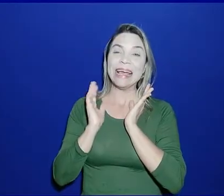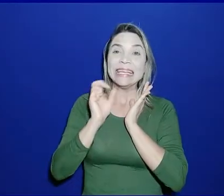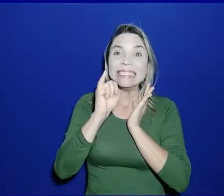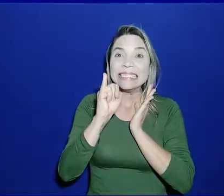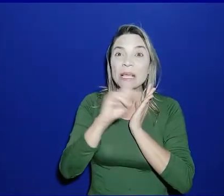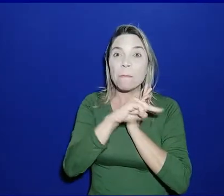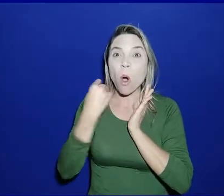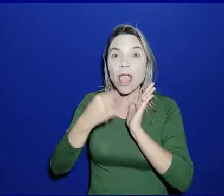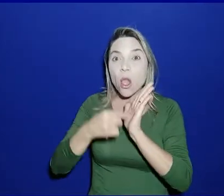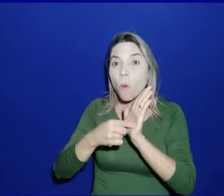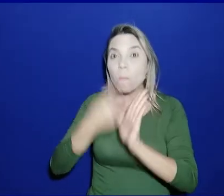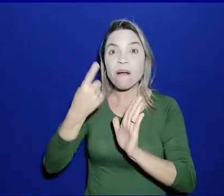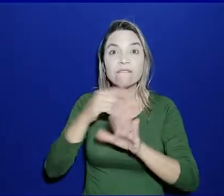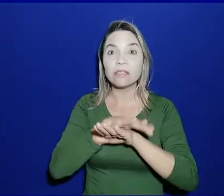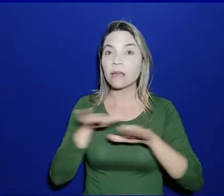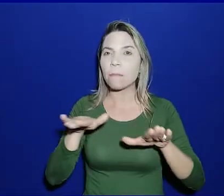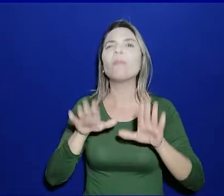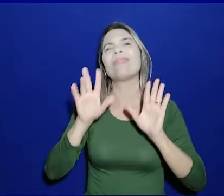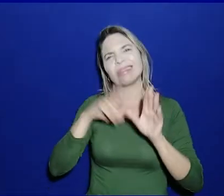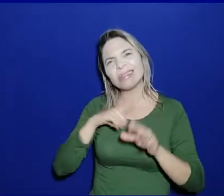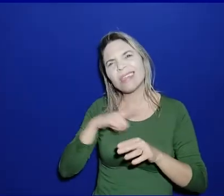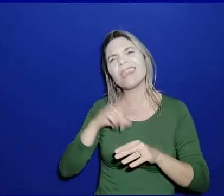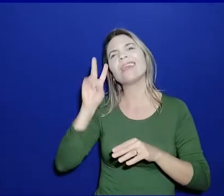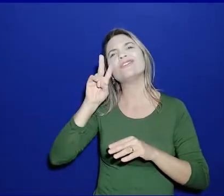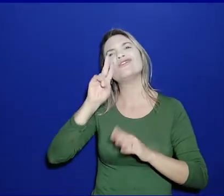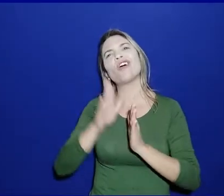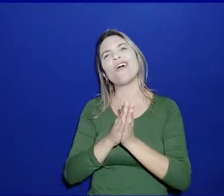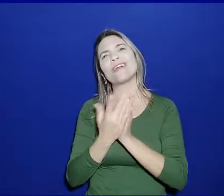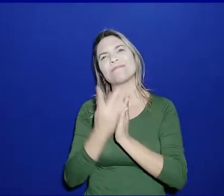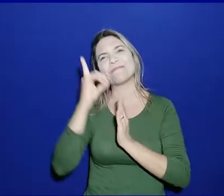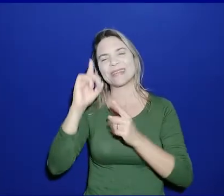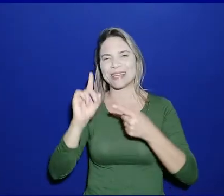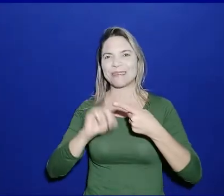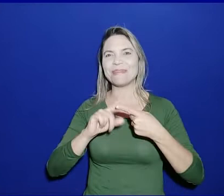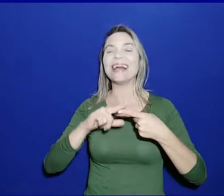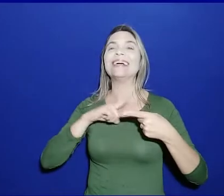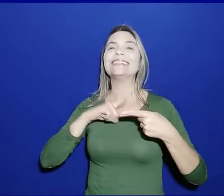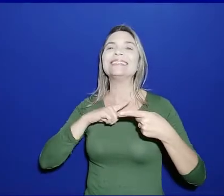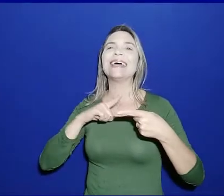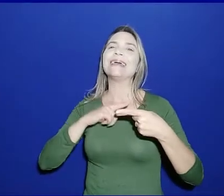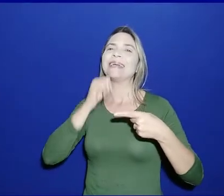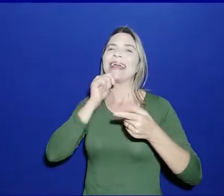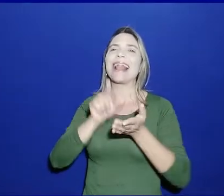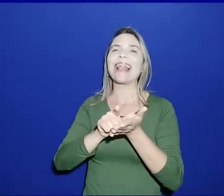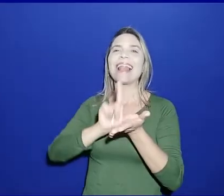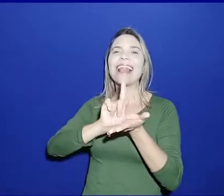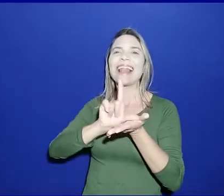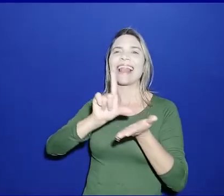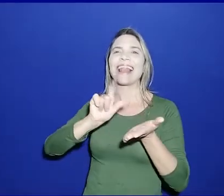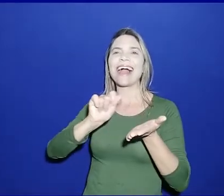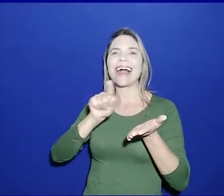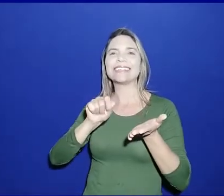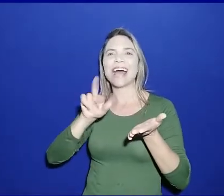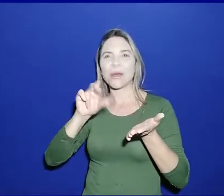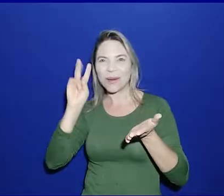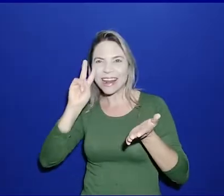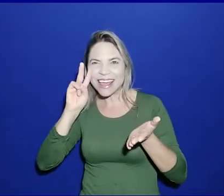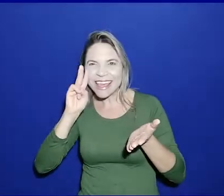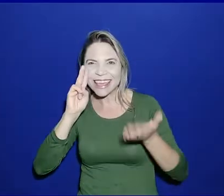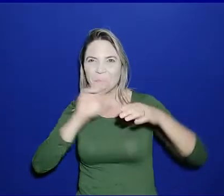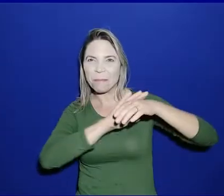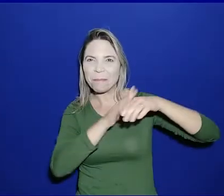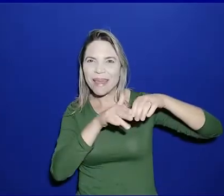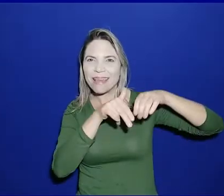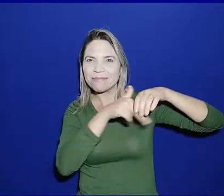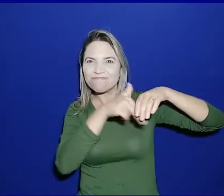o caso de Lázaro, como é o caso do filho da viúva, relatado no